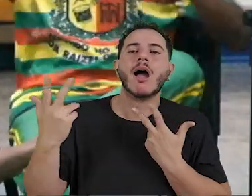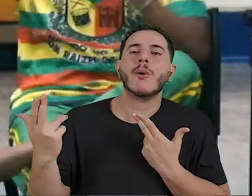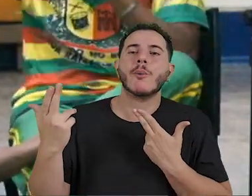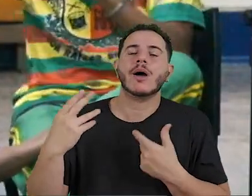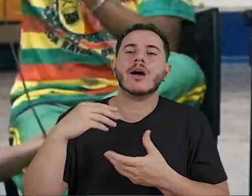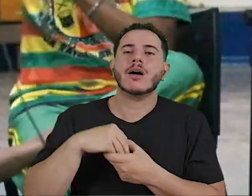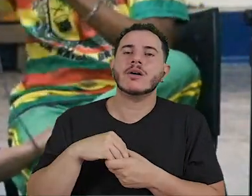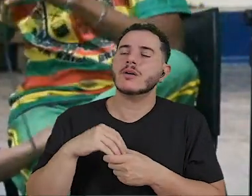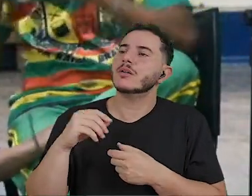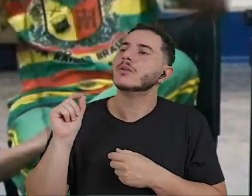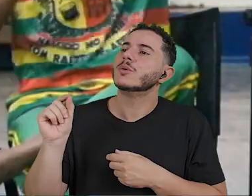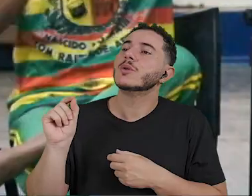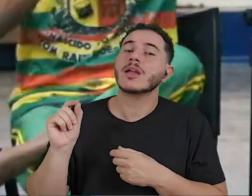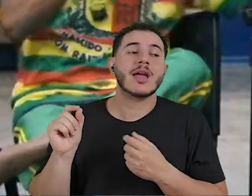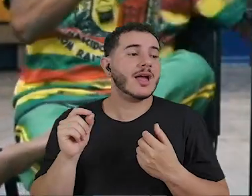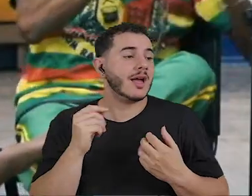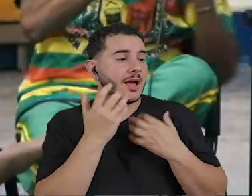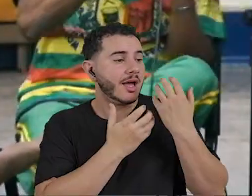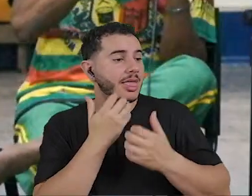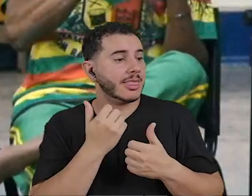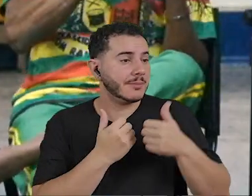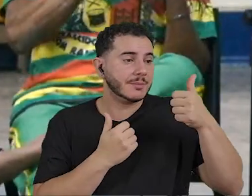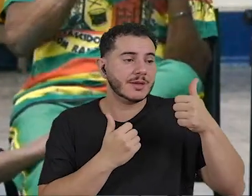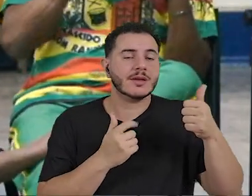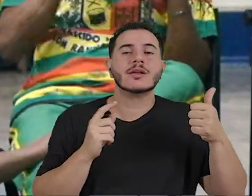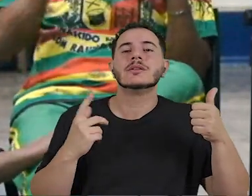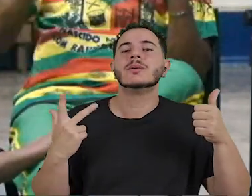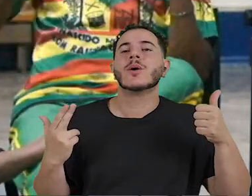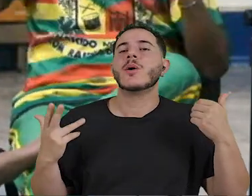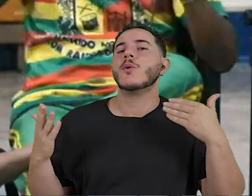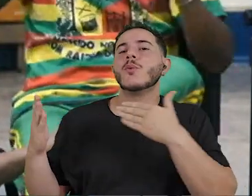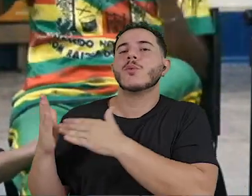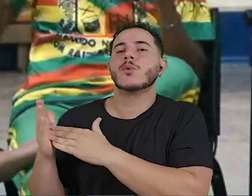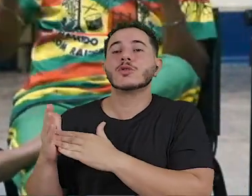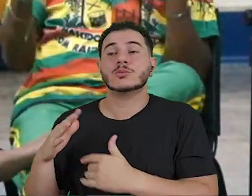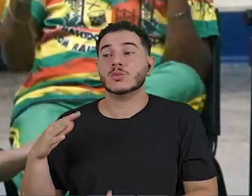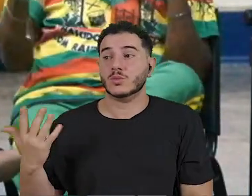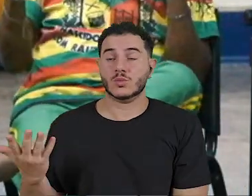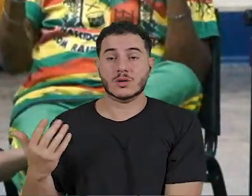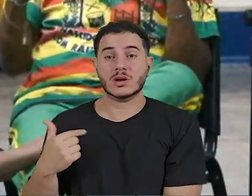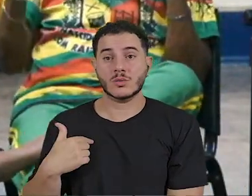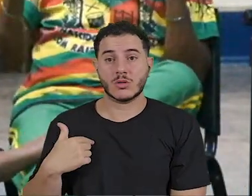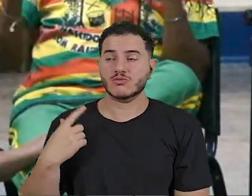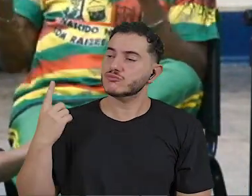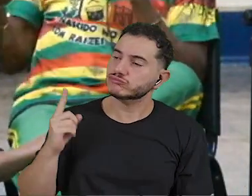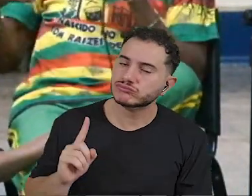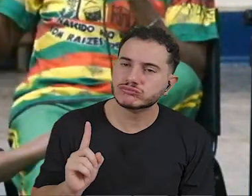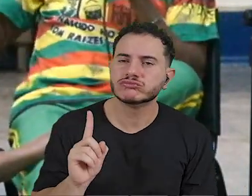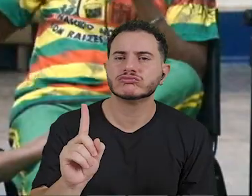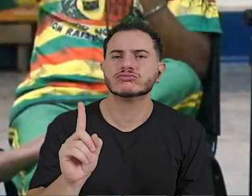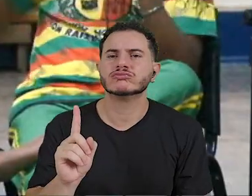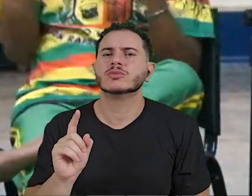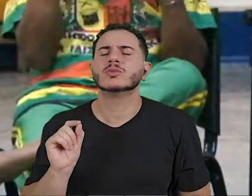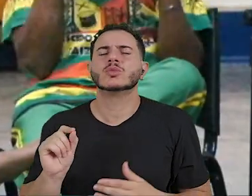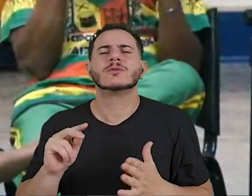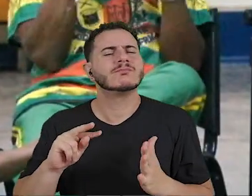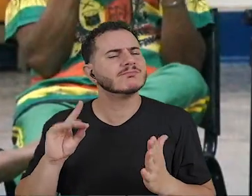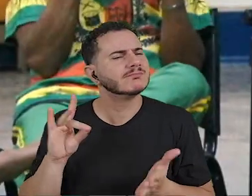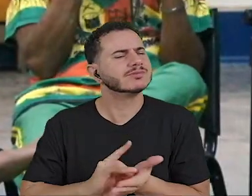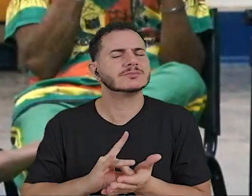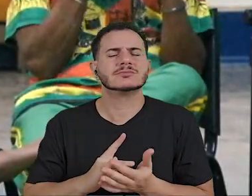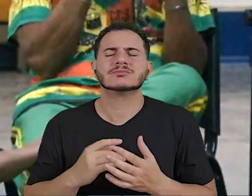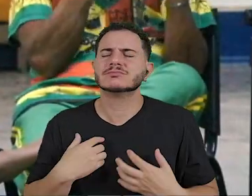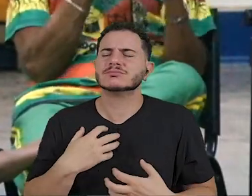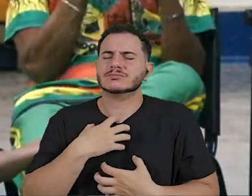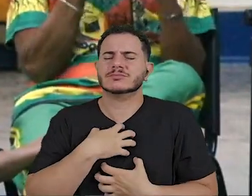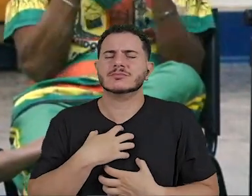era do primeiro era do último. Aí quando eu cheguei não, que vestia a camisa realmente